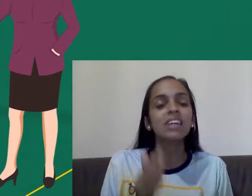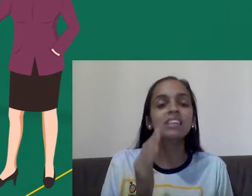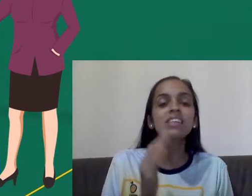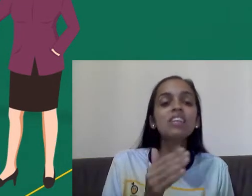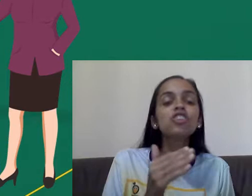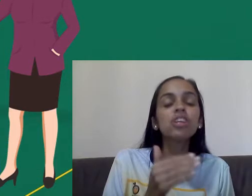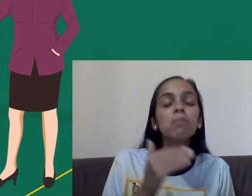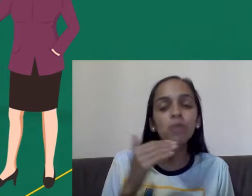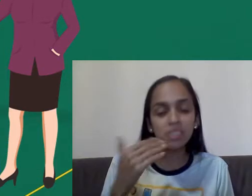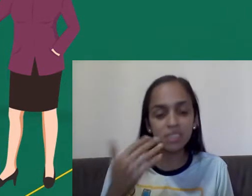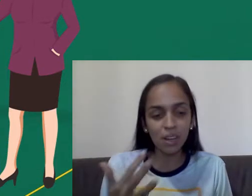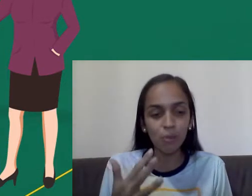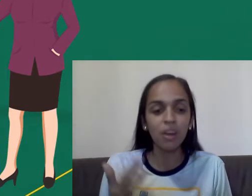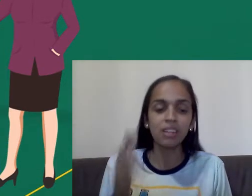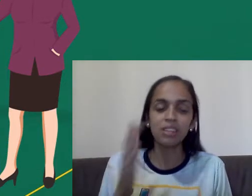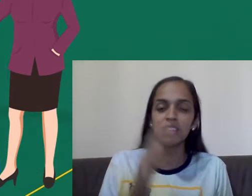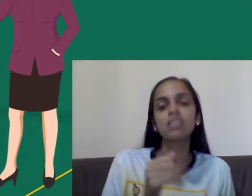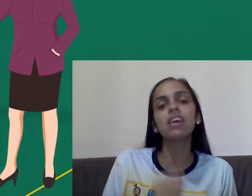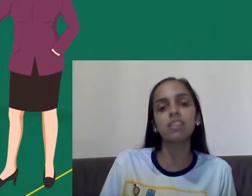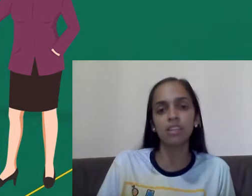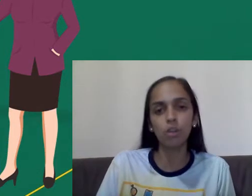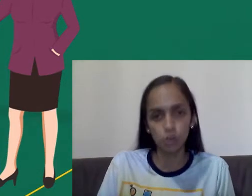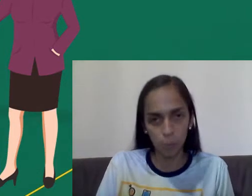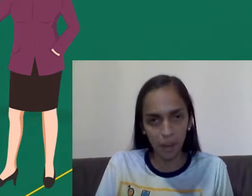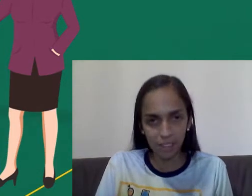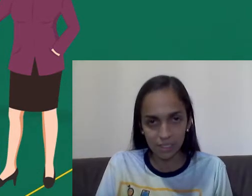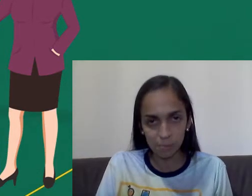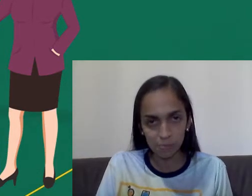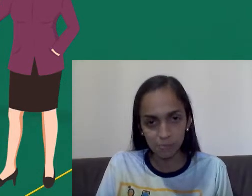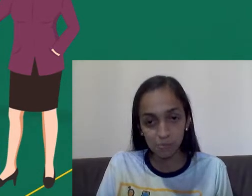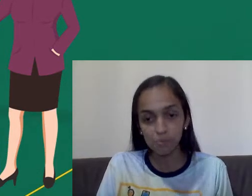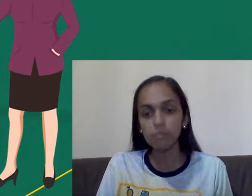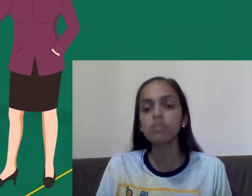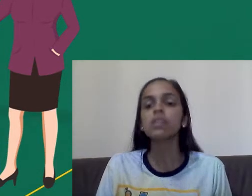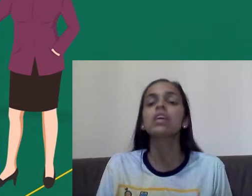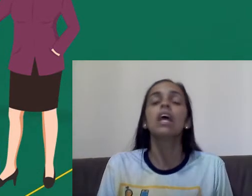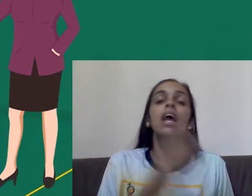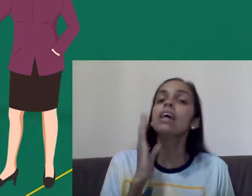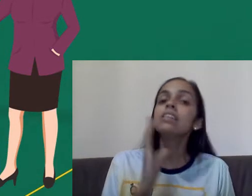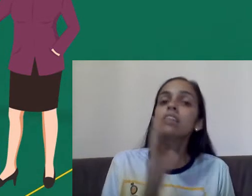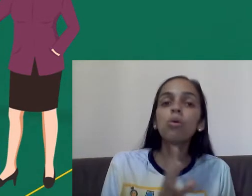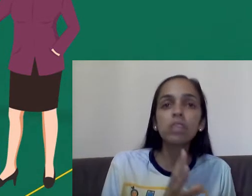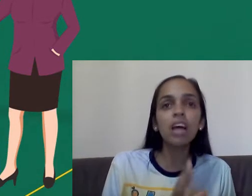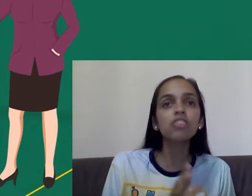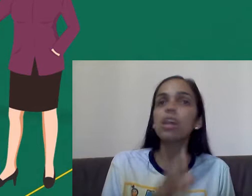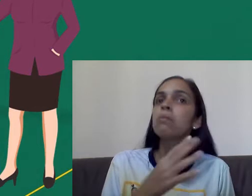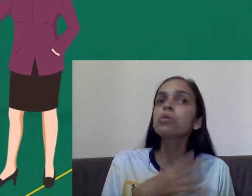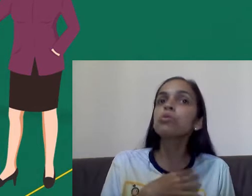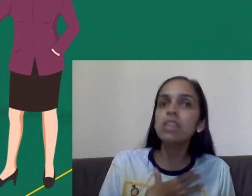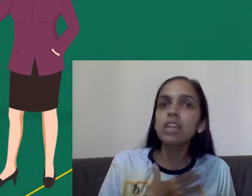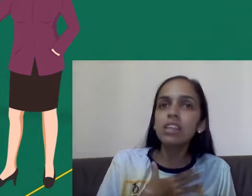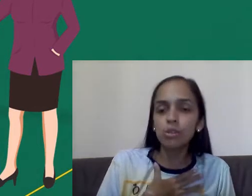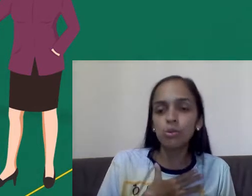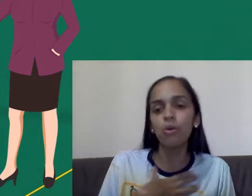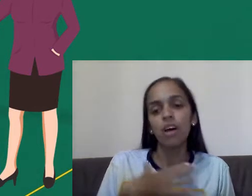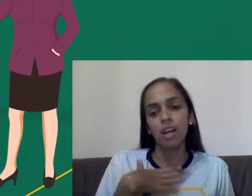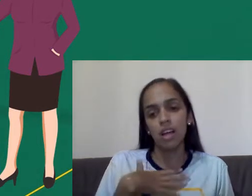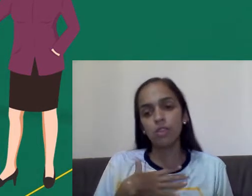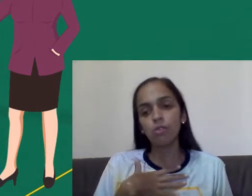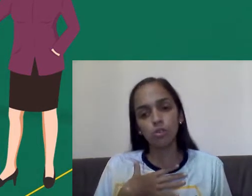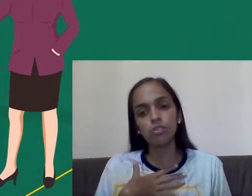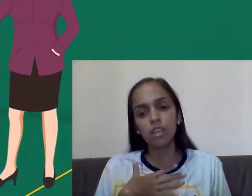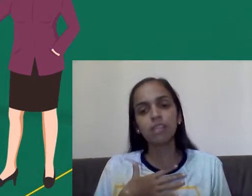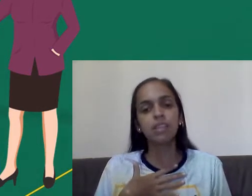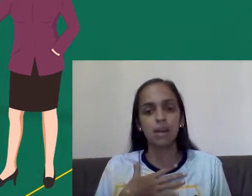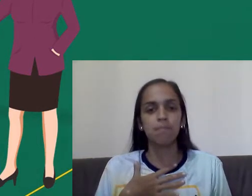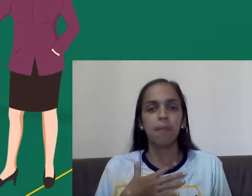má distribuição das riquezas em nosso país. Esse contraste ele é muito nítido